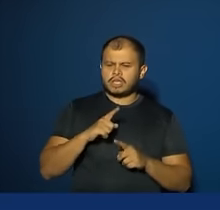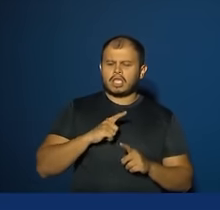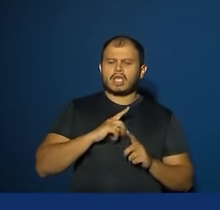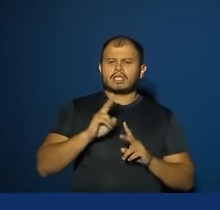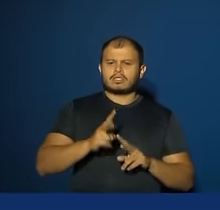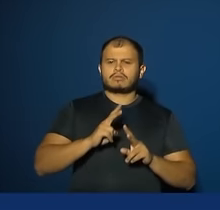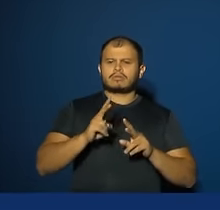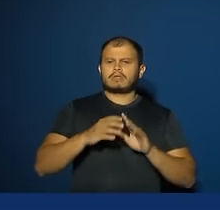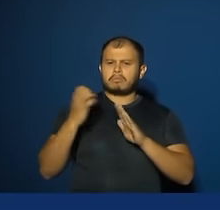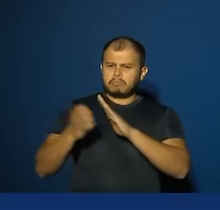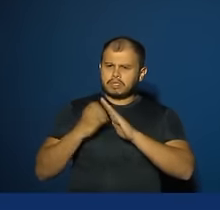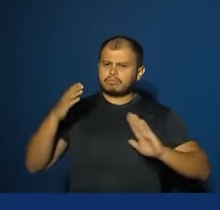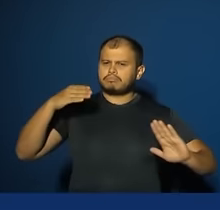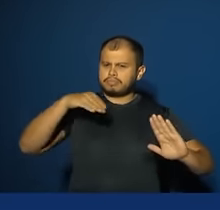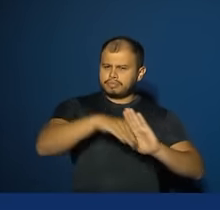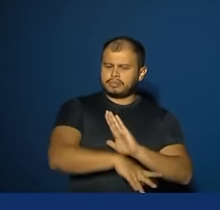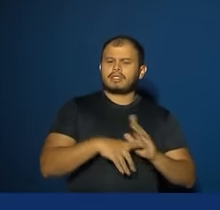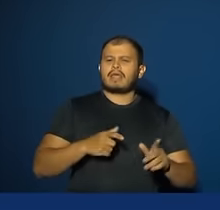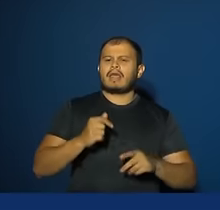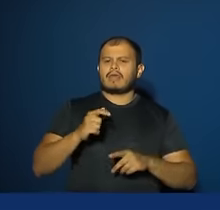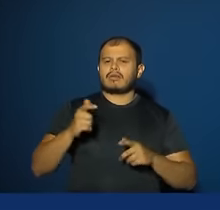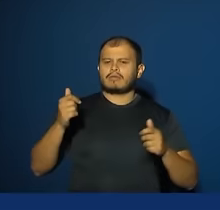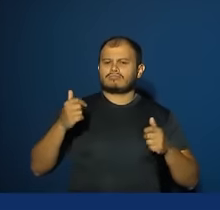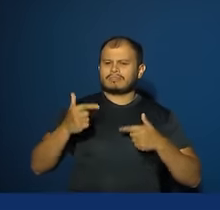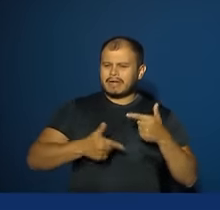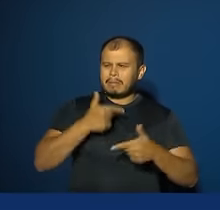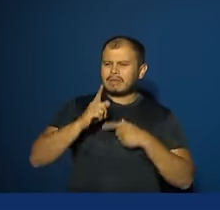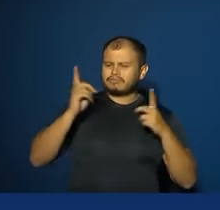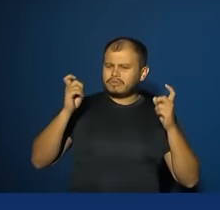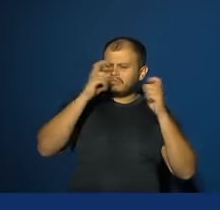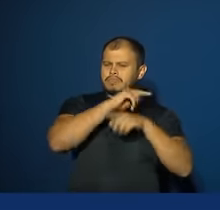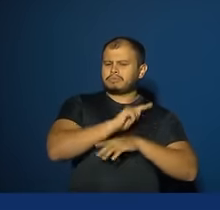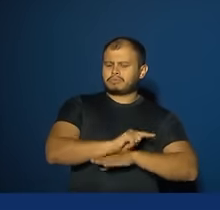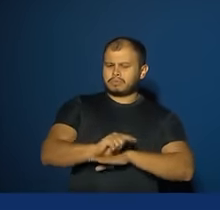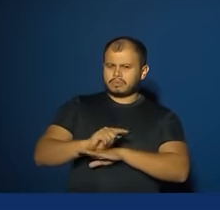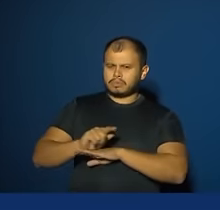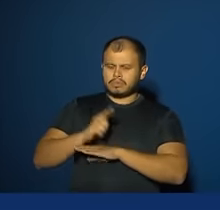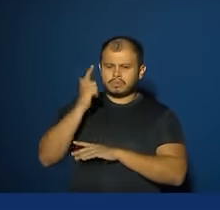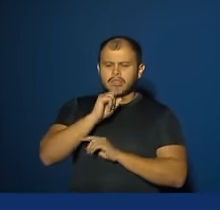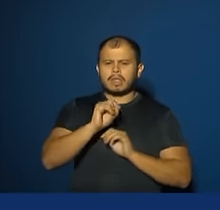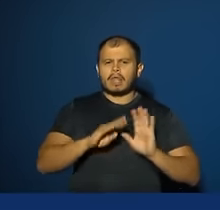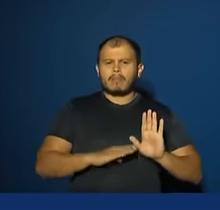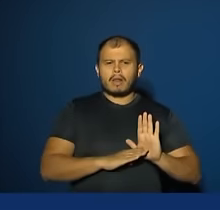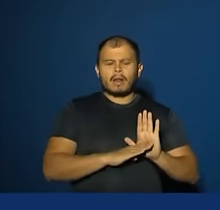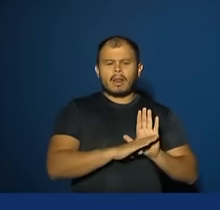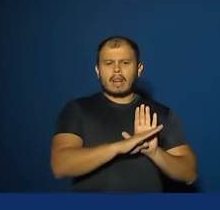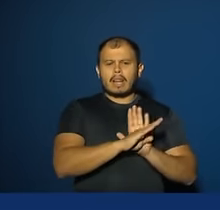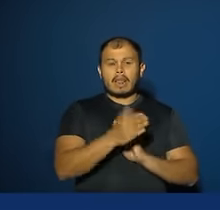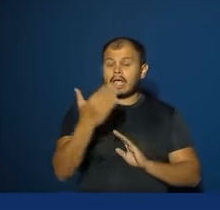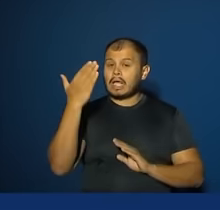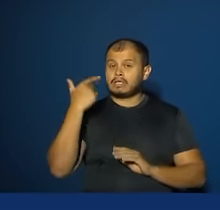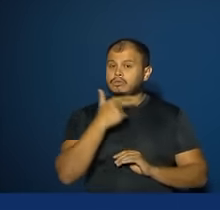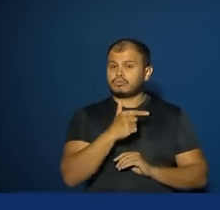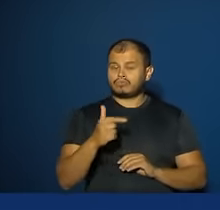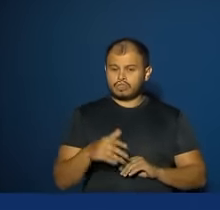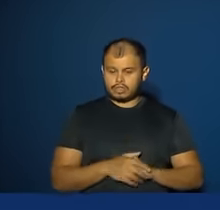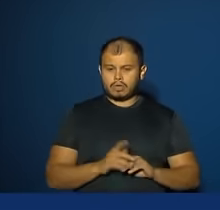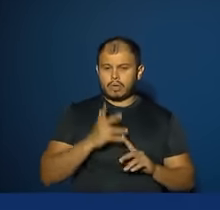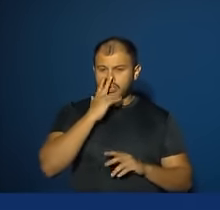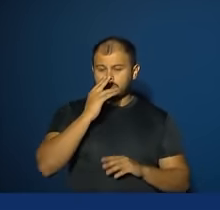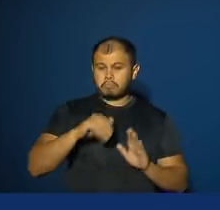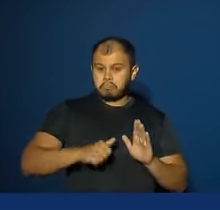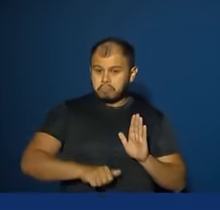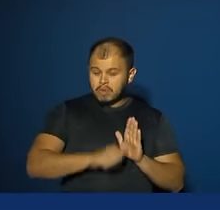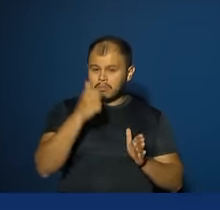para baixo e era um trabalho muito ingrato do gestor de procurar aquelas que estavam conseguindo crescer num ambiente onde ninguém crescia. Então, o primeiro ponto que eu acho que tem que